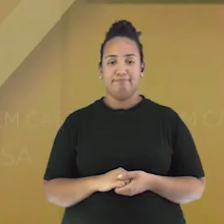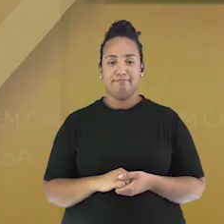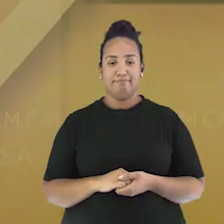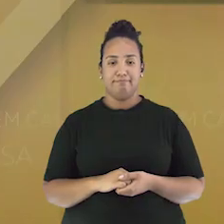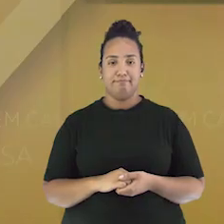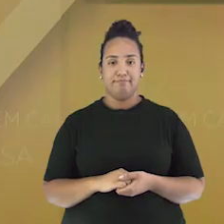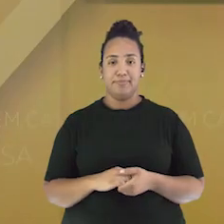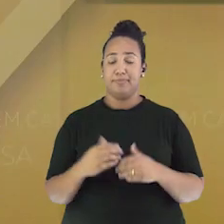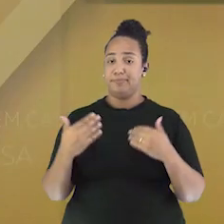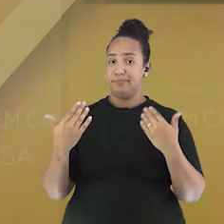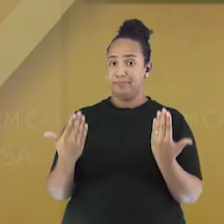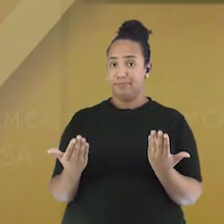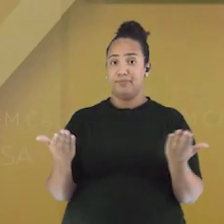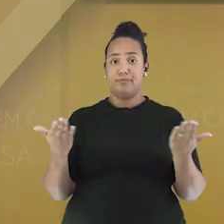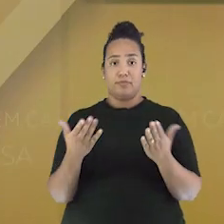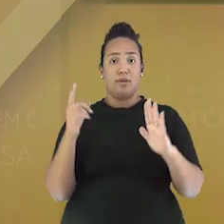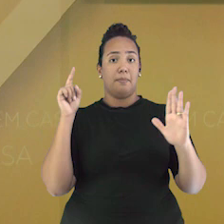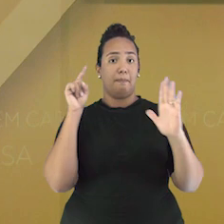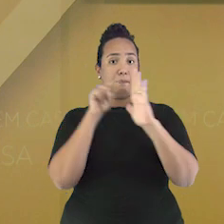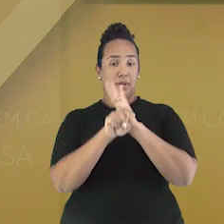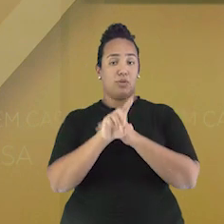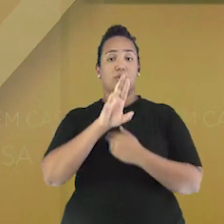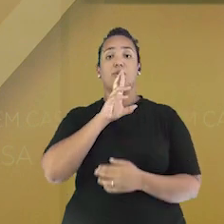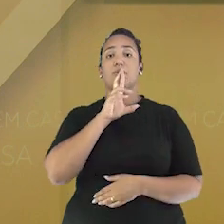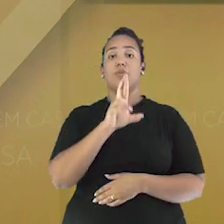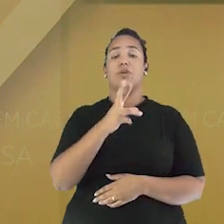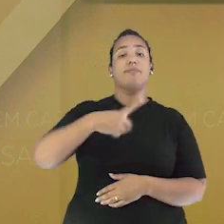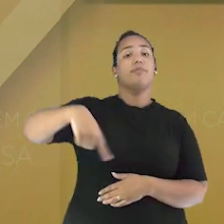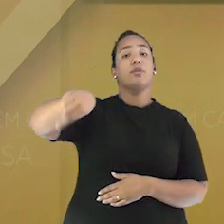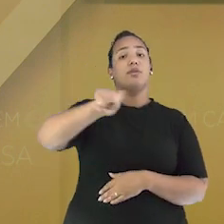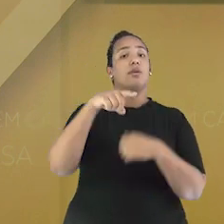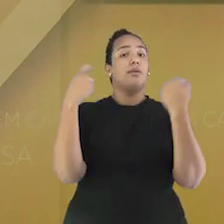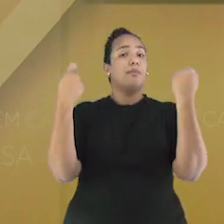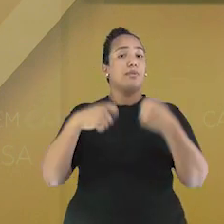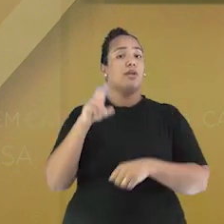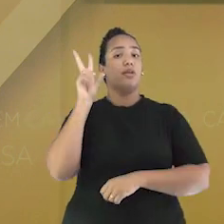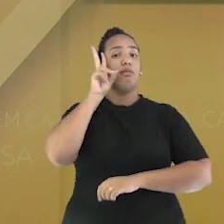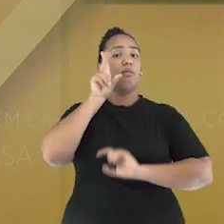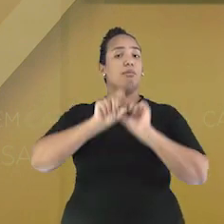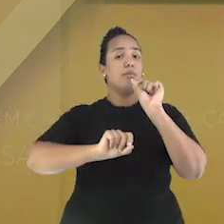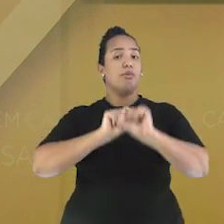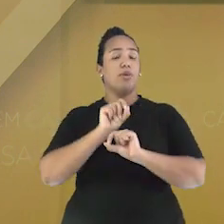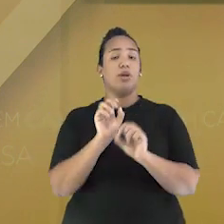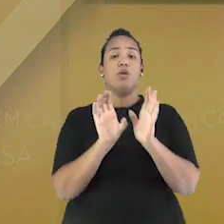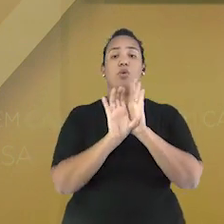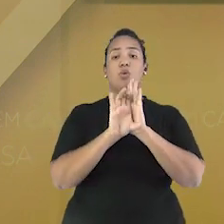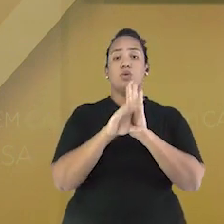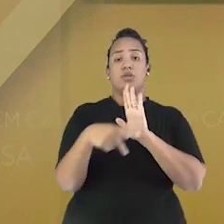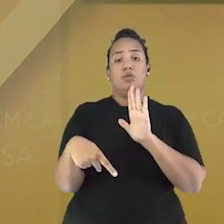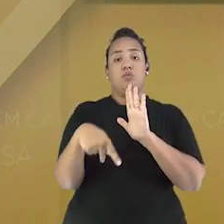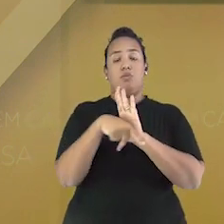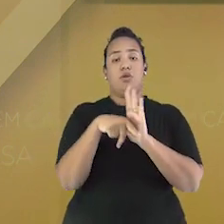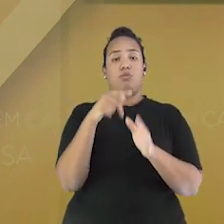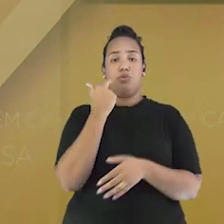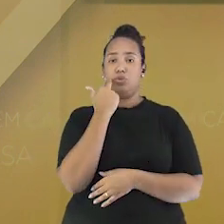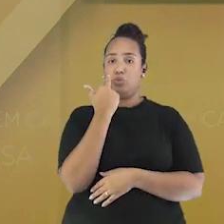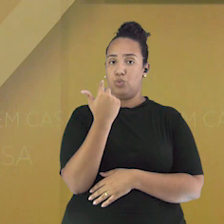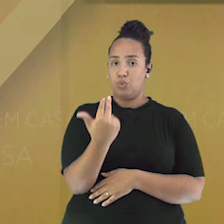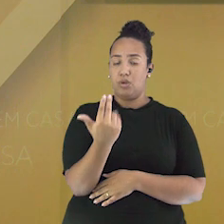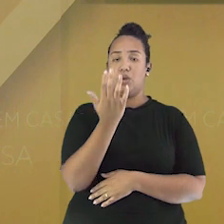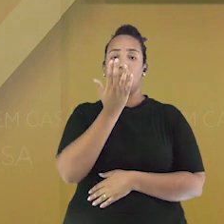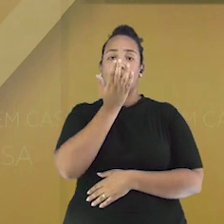Para podermos responder à pergunta, precisamos lembrar alguns conceitos sobre os